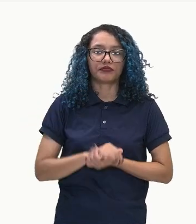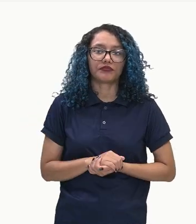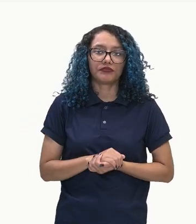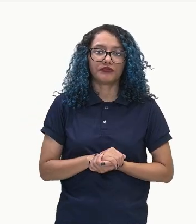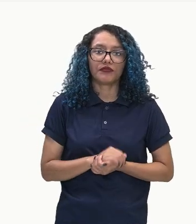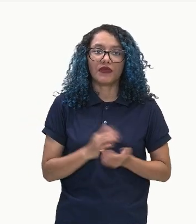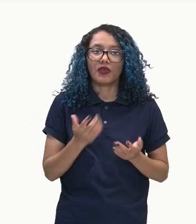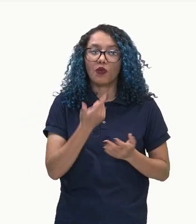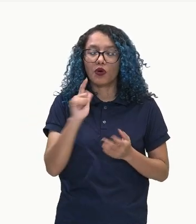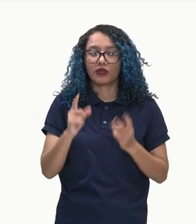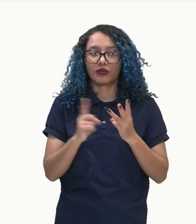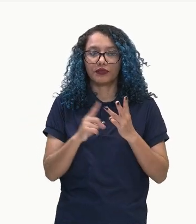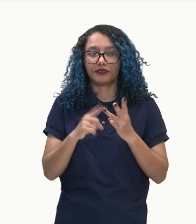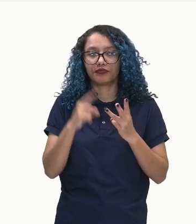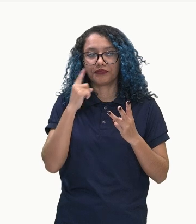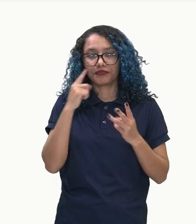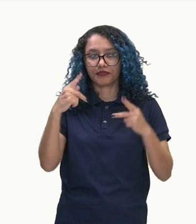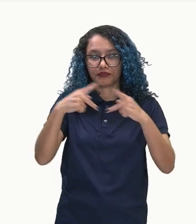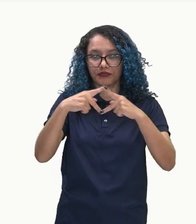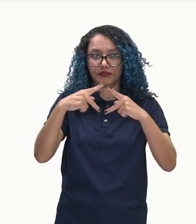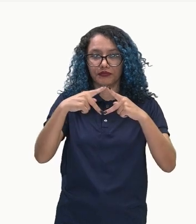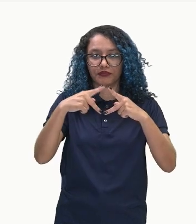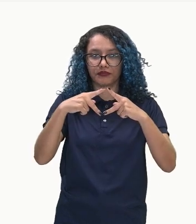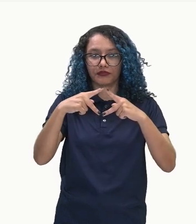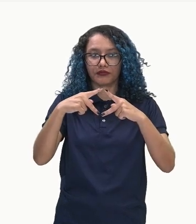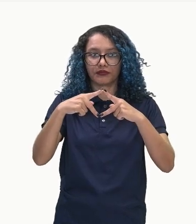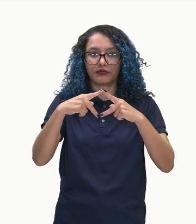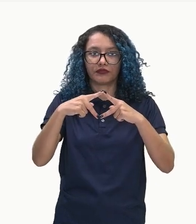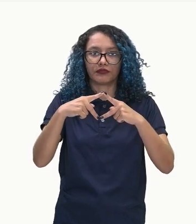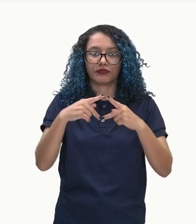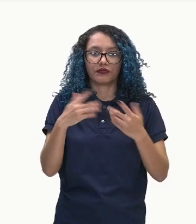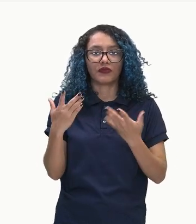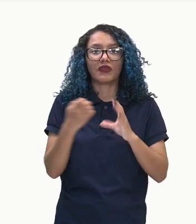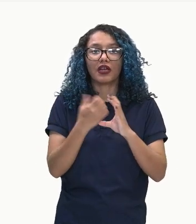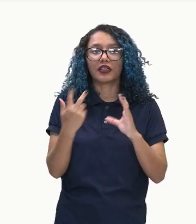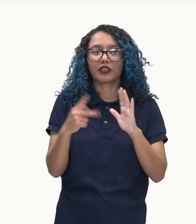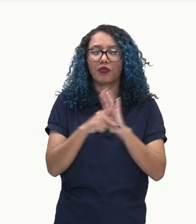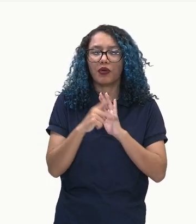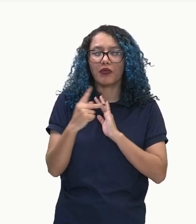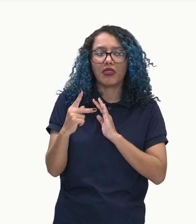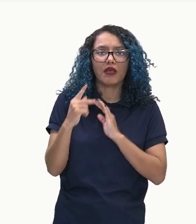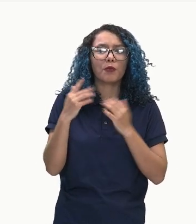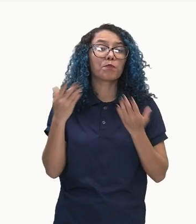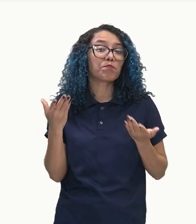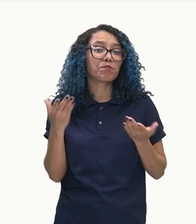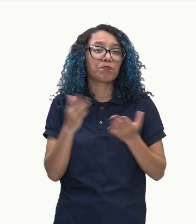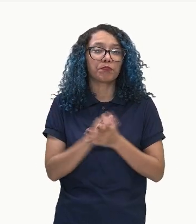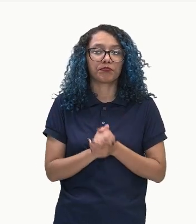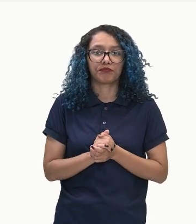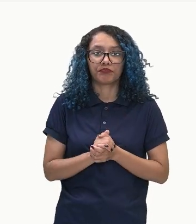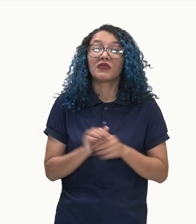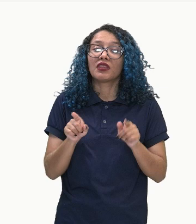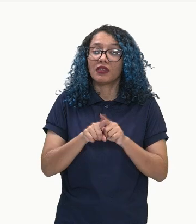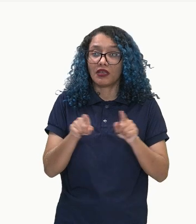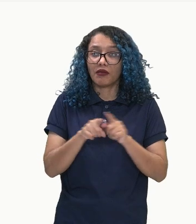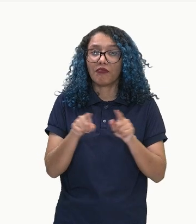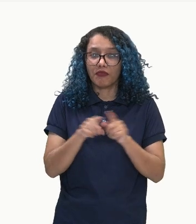falar do losango? O que ele tem? Ó? Tem de especial, ou melhor, qual propriedade define o losango? Tem 4 lados